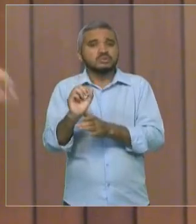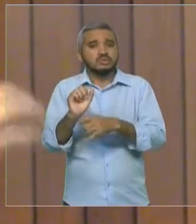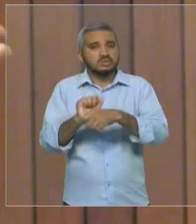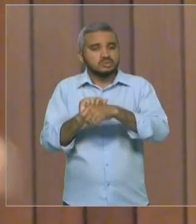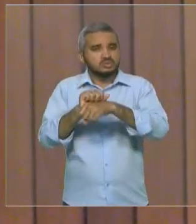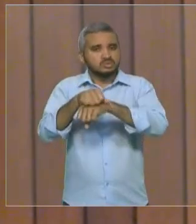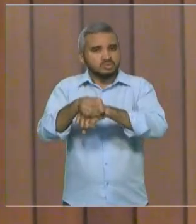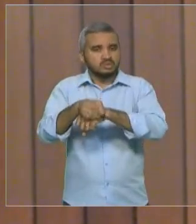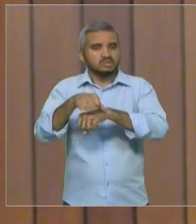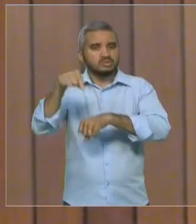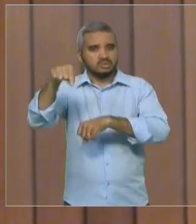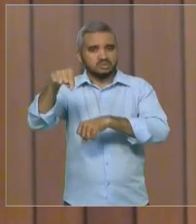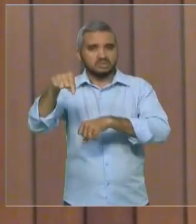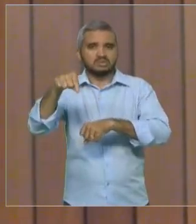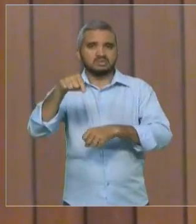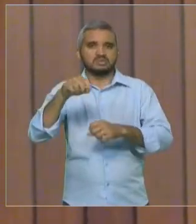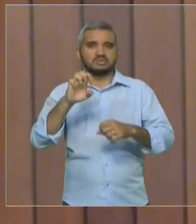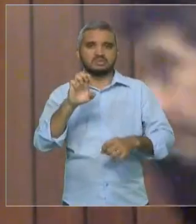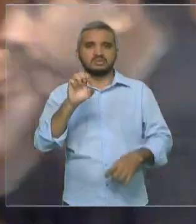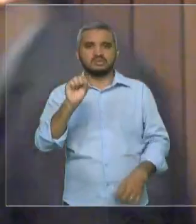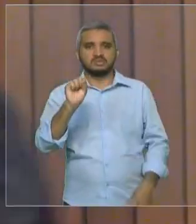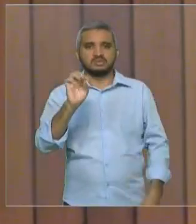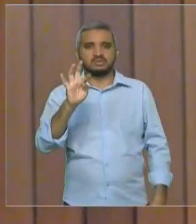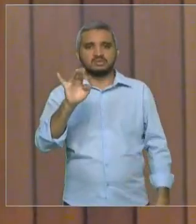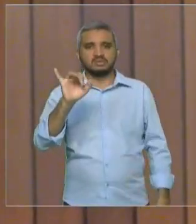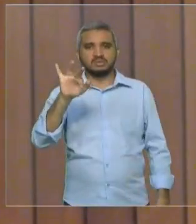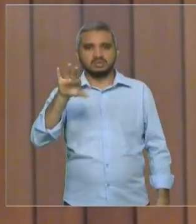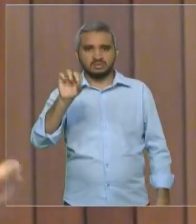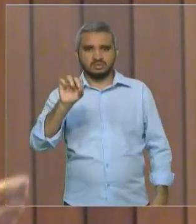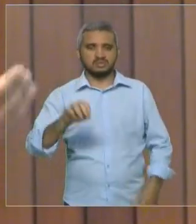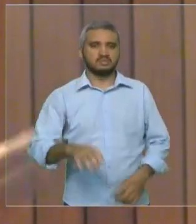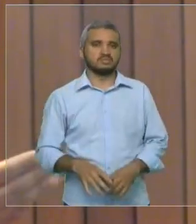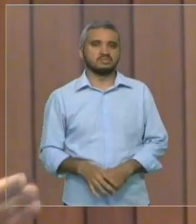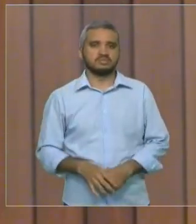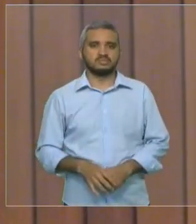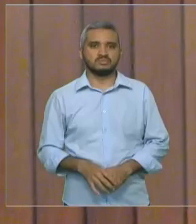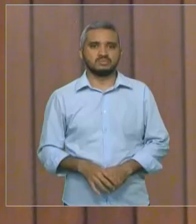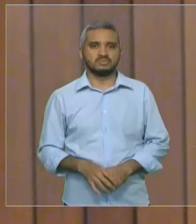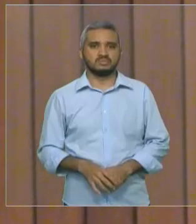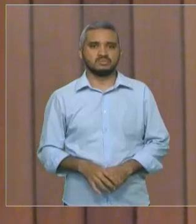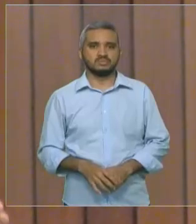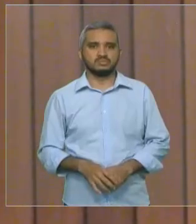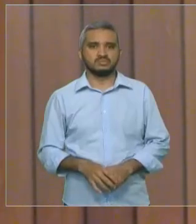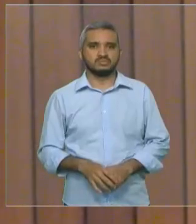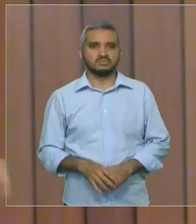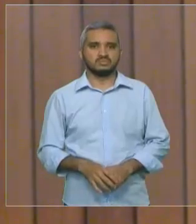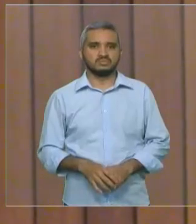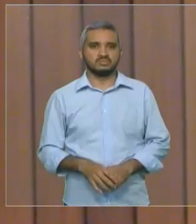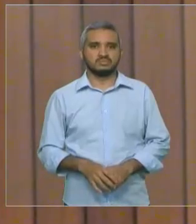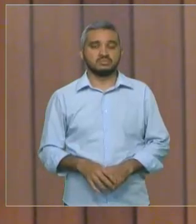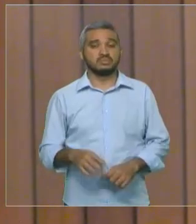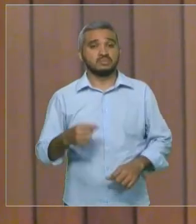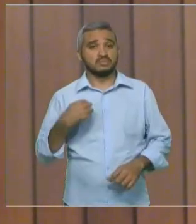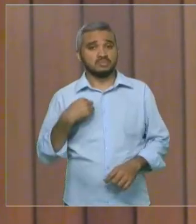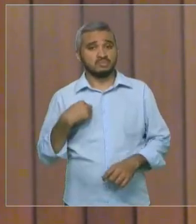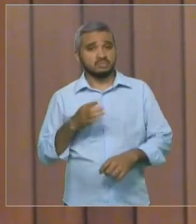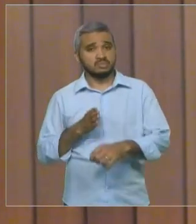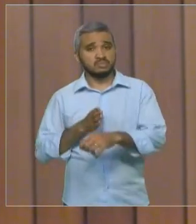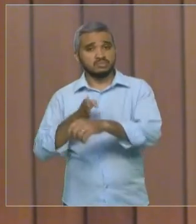público, gratuito, no município de Estreito. E, à época, fui com o prefeito